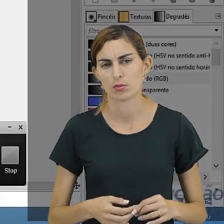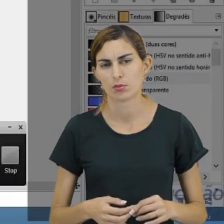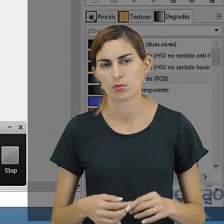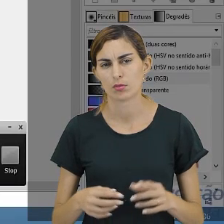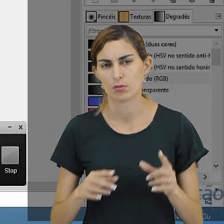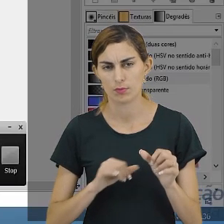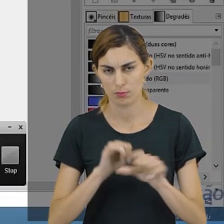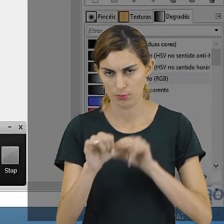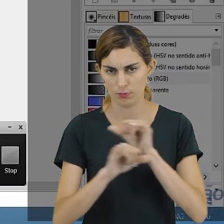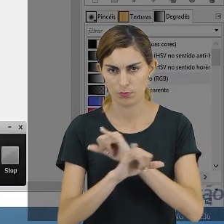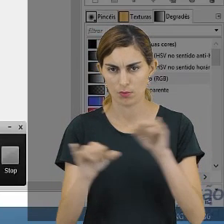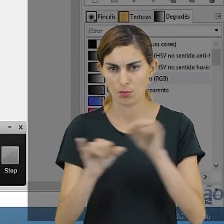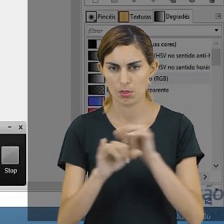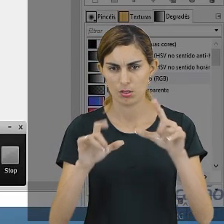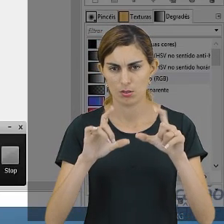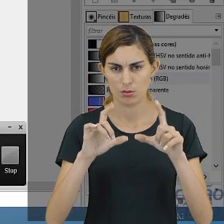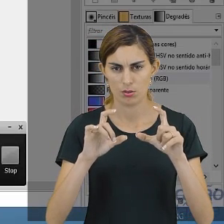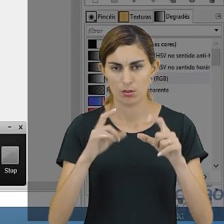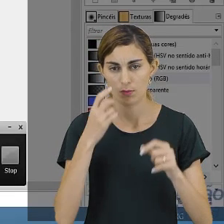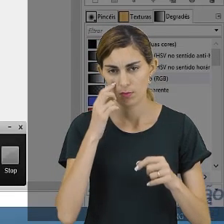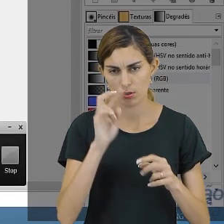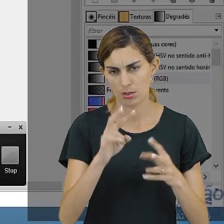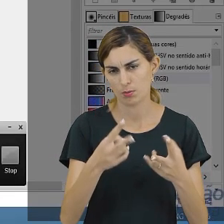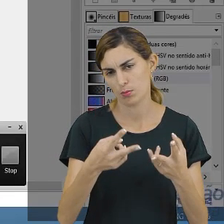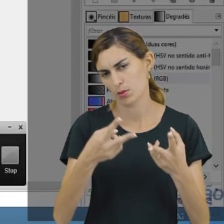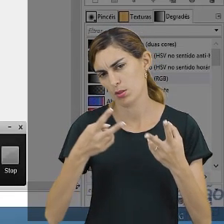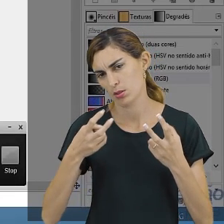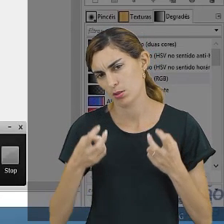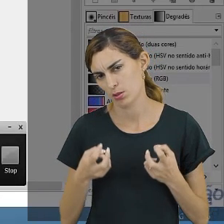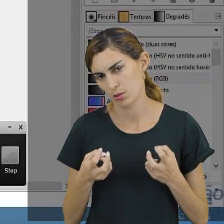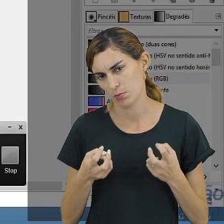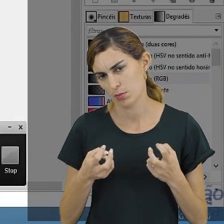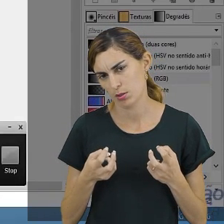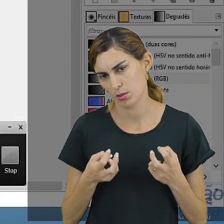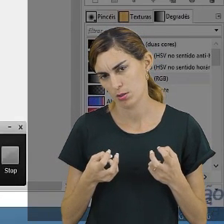Vou colar aqui a informação da câmera. Você vai perceber que